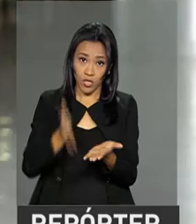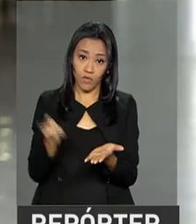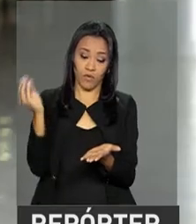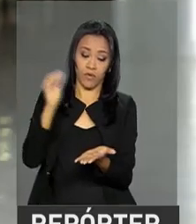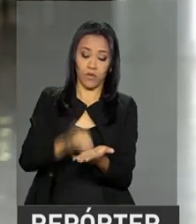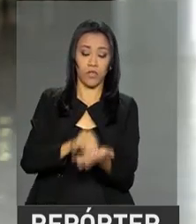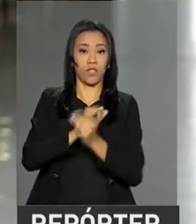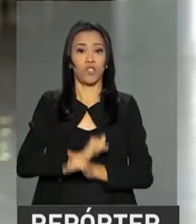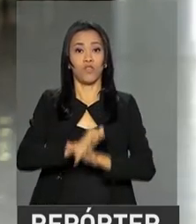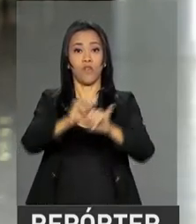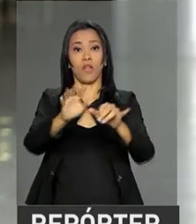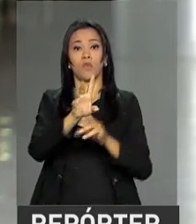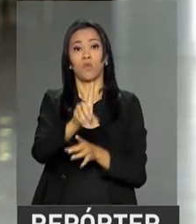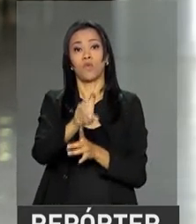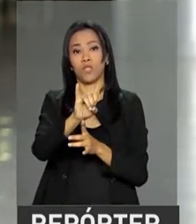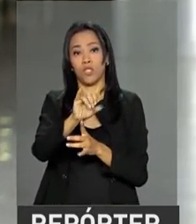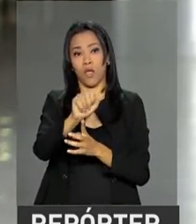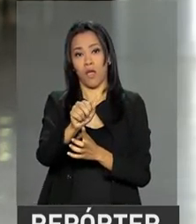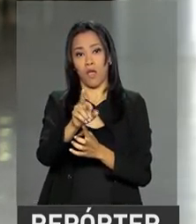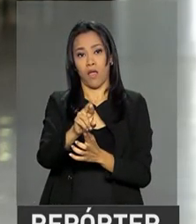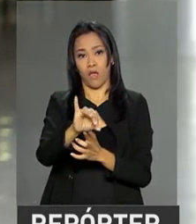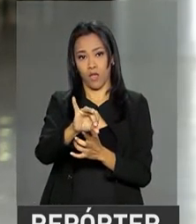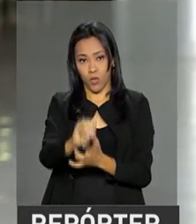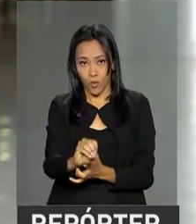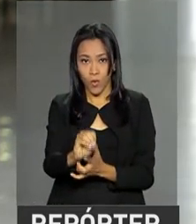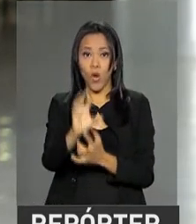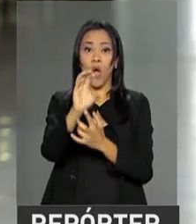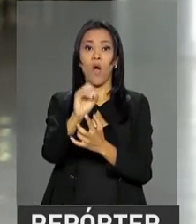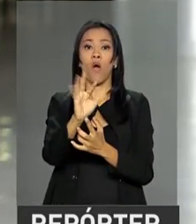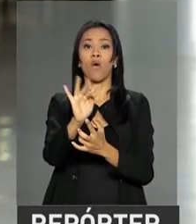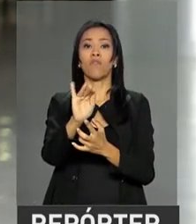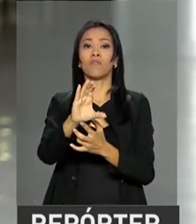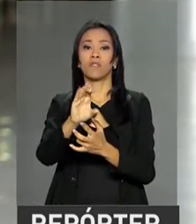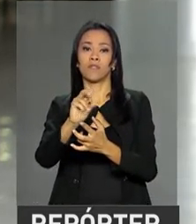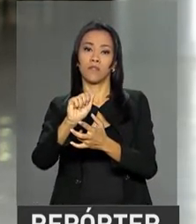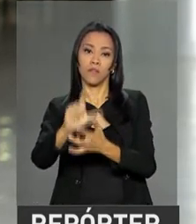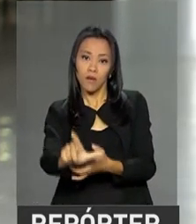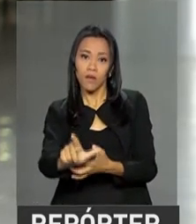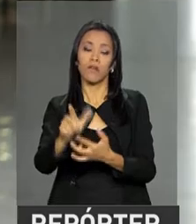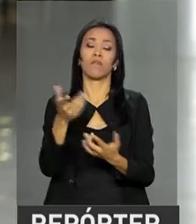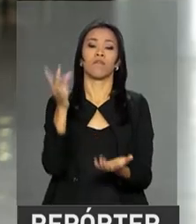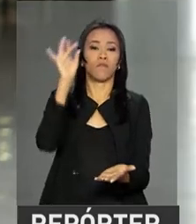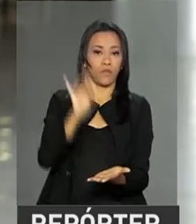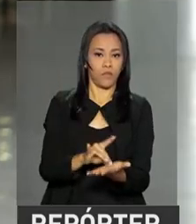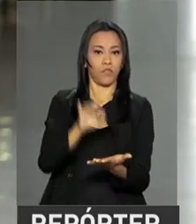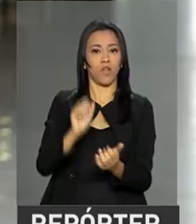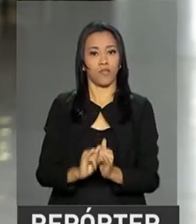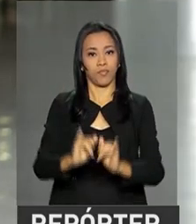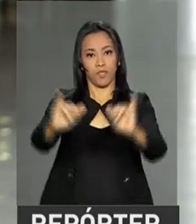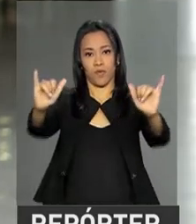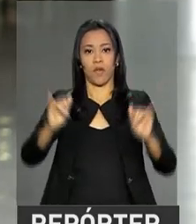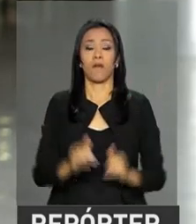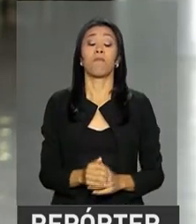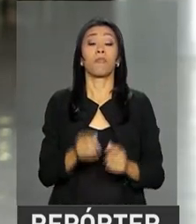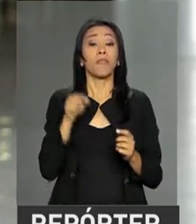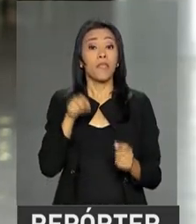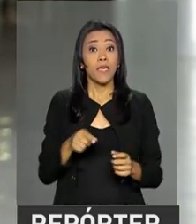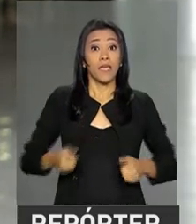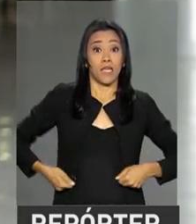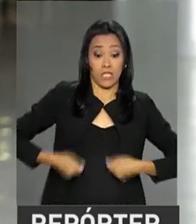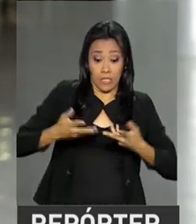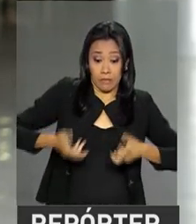da união e estabelece então que vai haver um déficit ou seja que as despesas vão ser maiores que